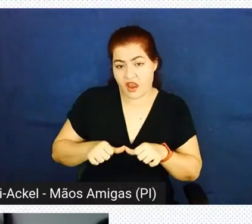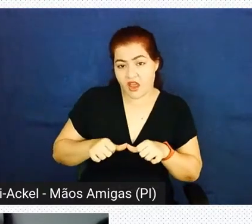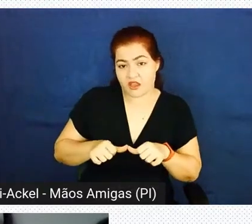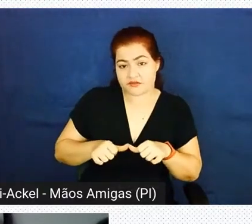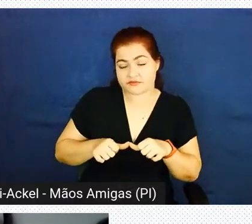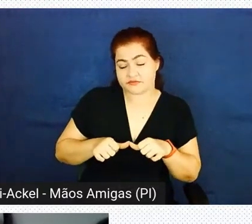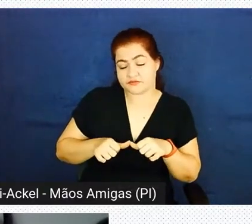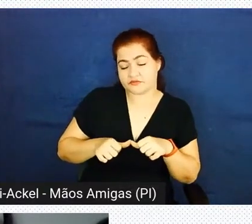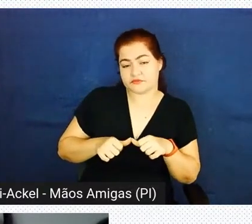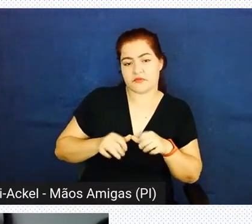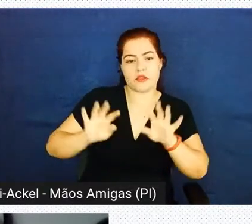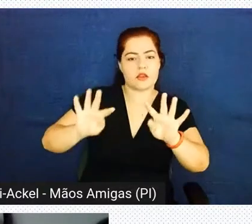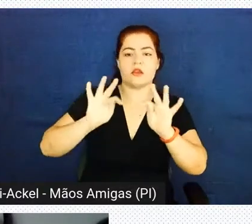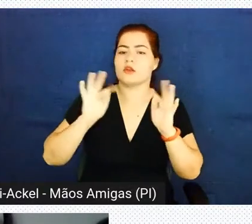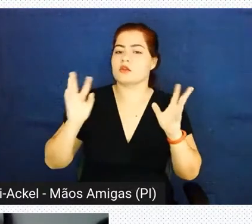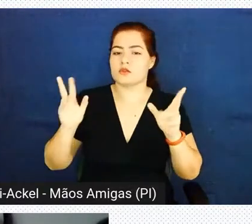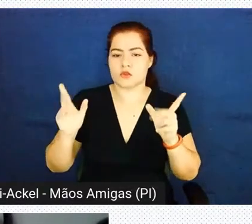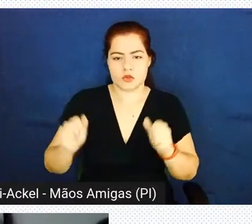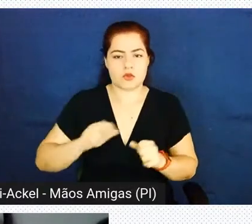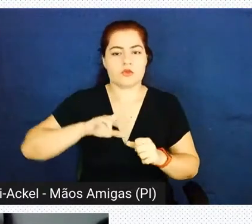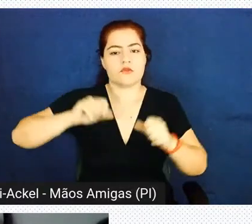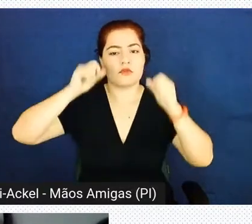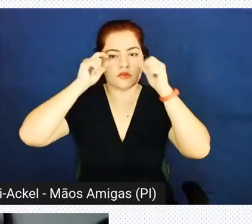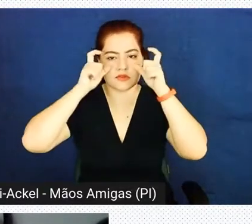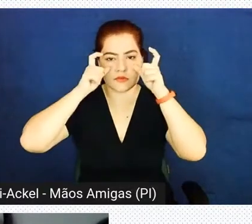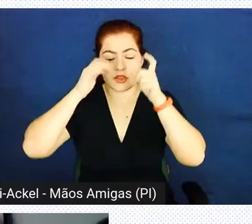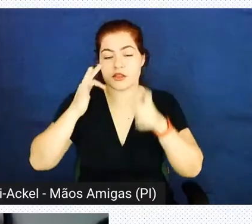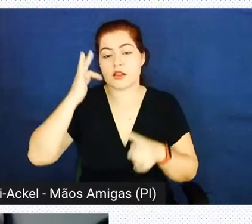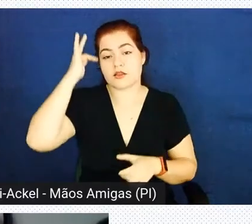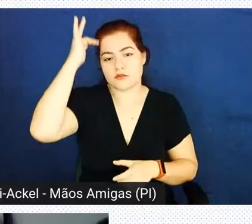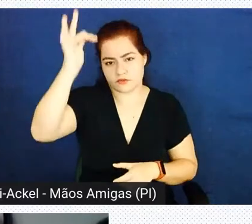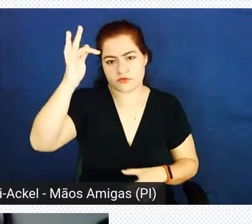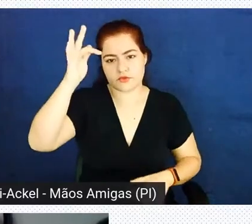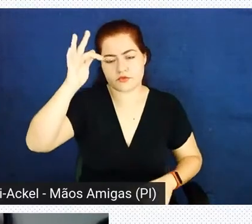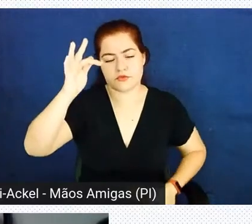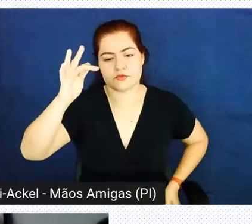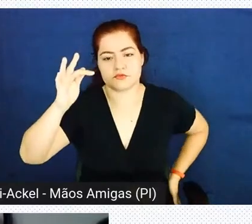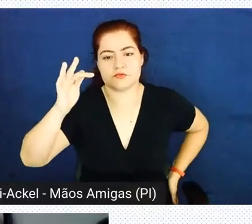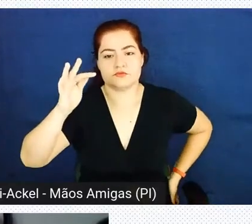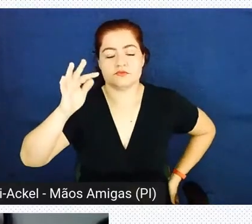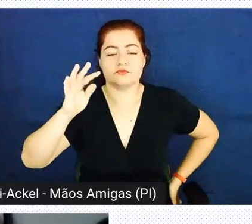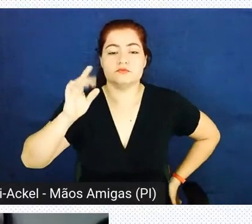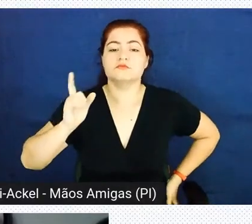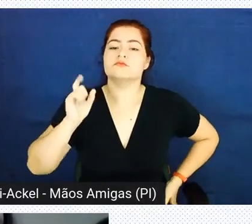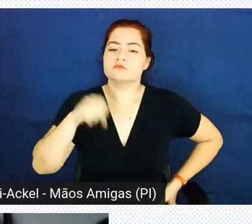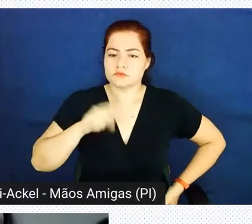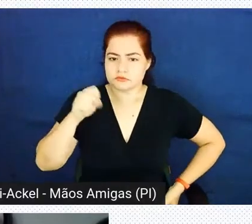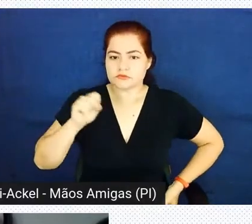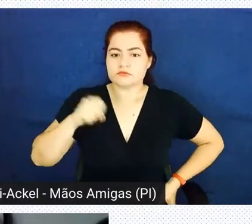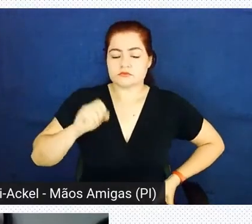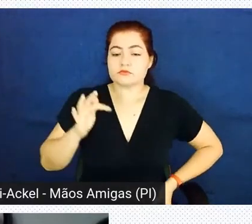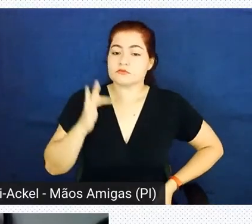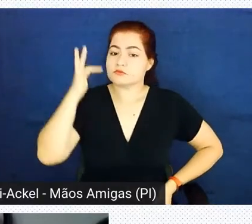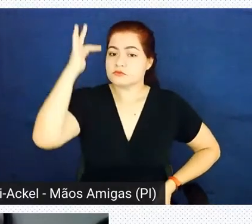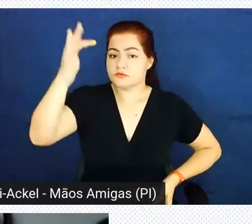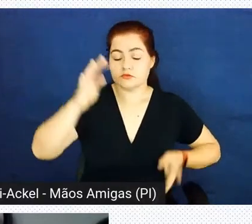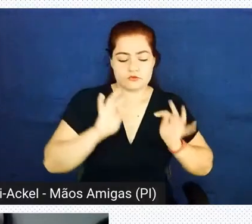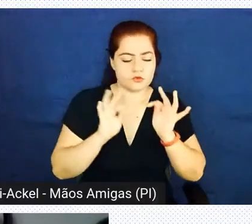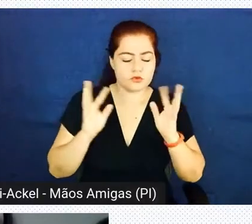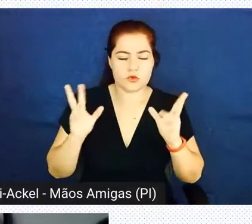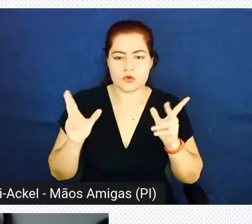todos despertarão, um dia todos despertaremos. Se um dia quer a gente queira ou não. Por